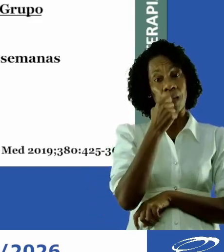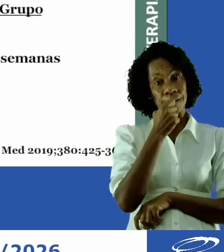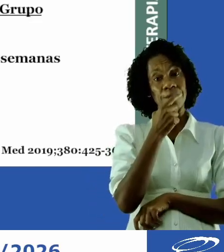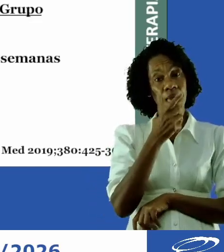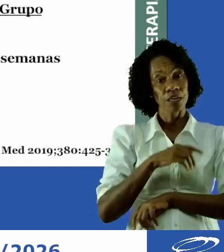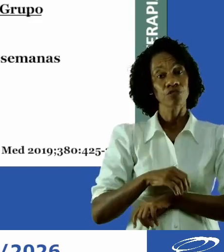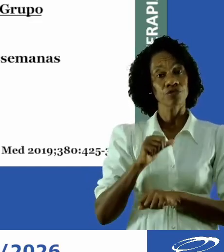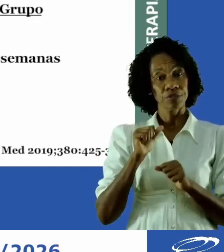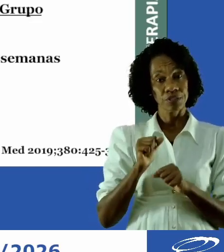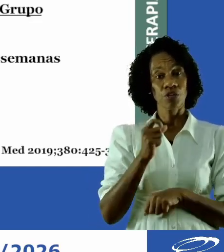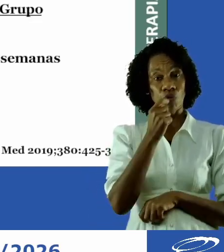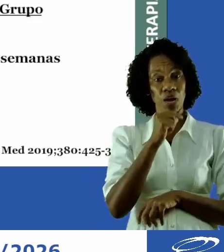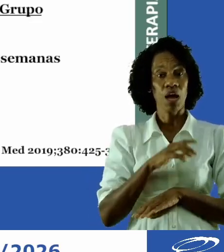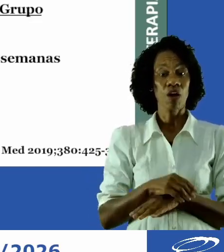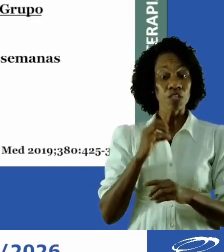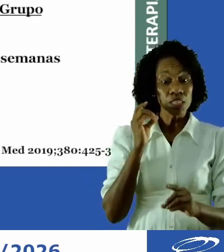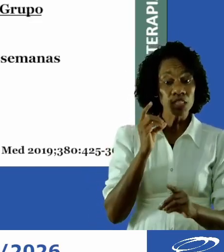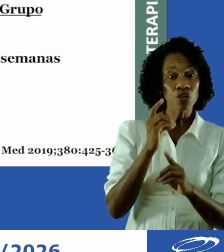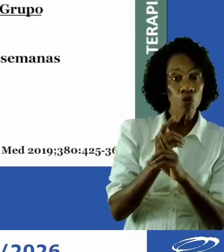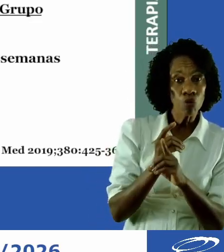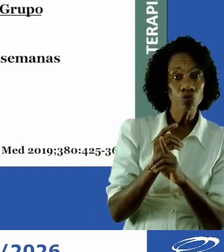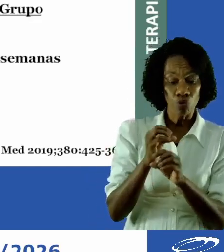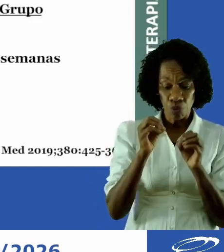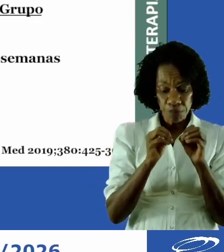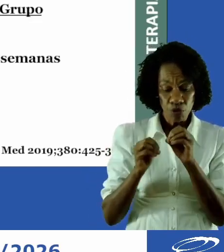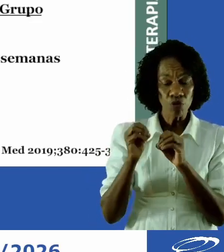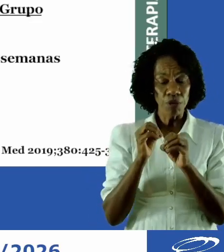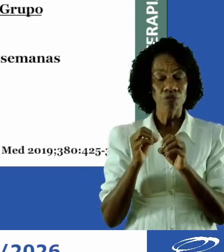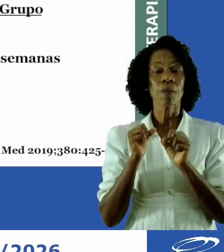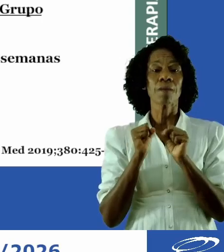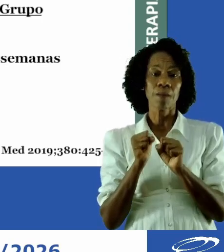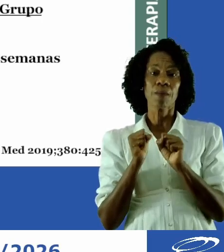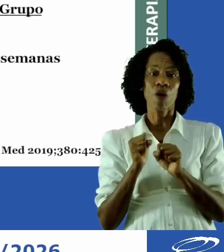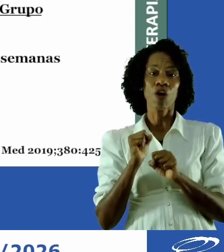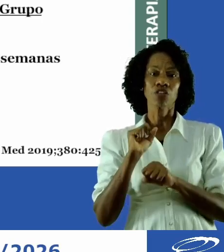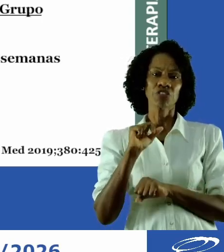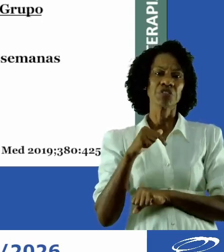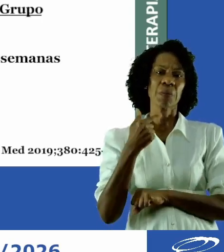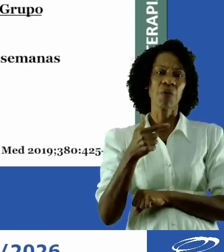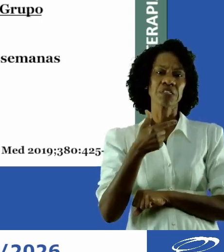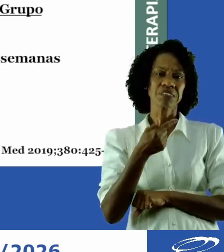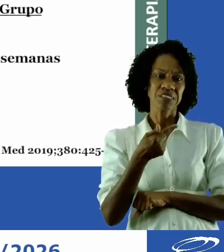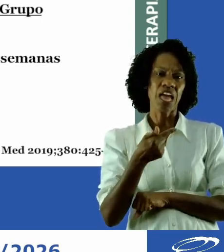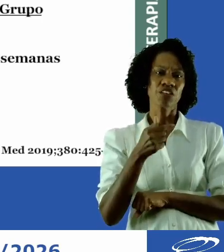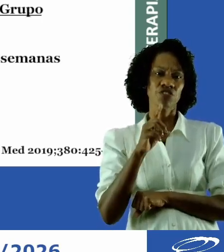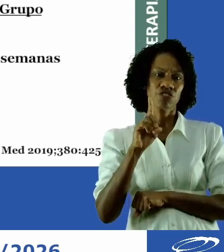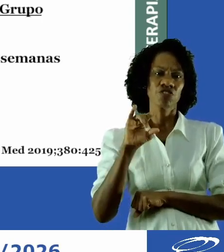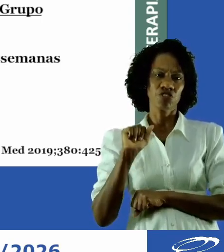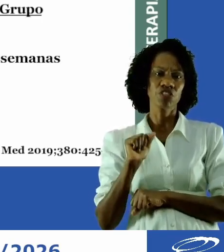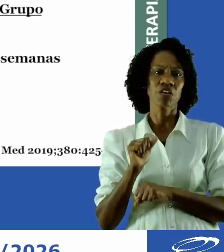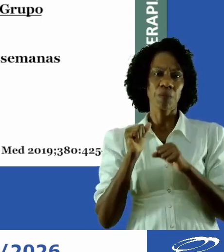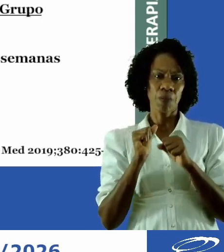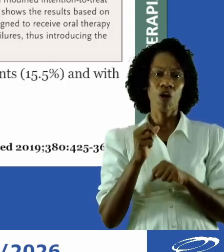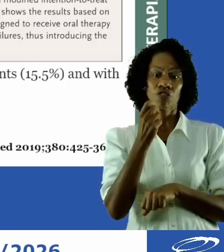identificou o micro-organismo e tem sensibilidade fenotípica, é possível fazer depois de 7 dias, sem perder a